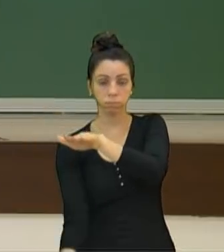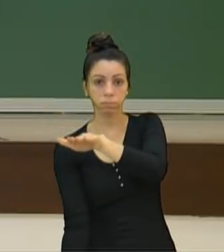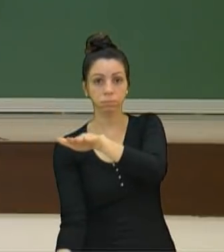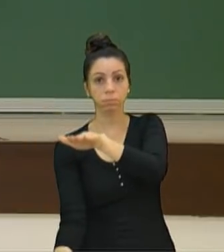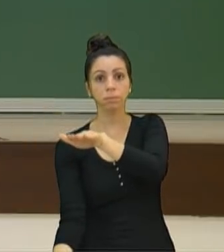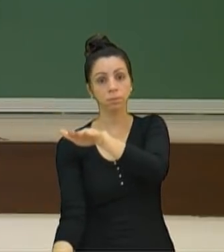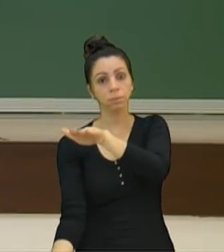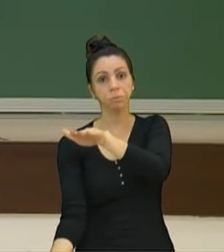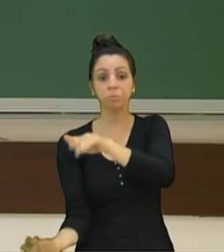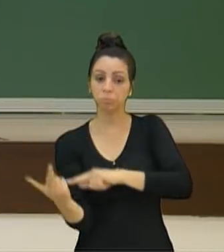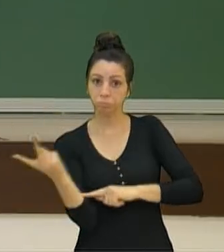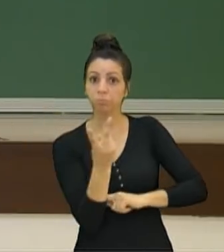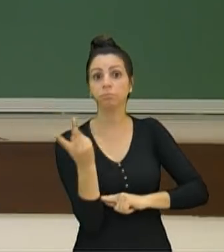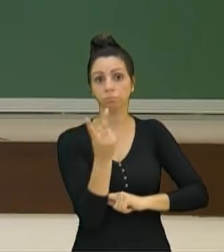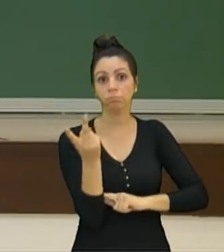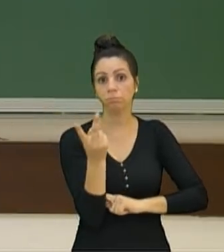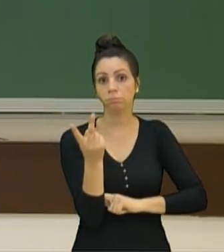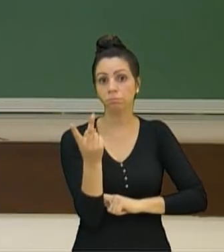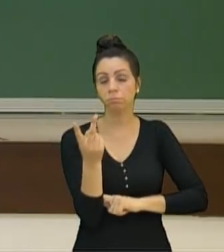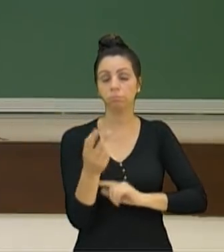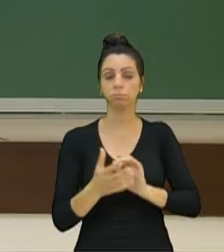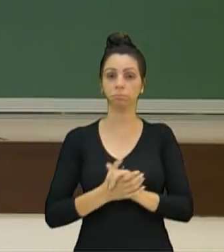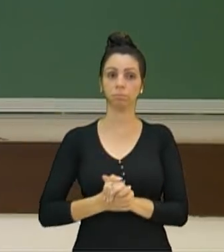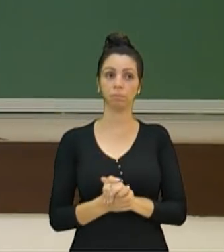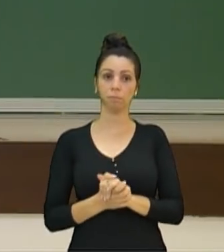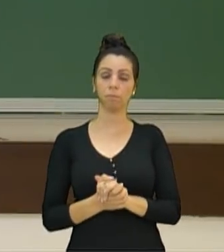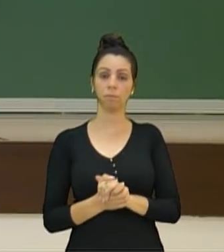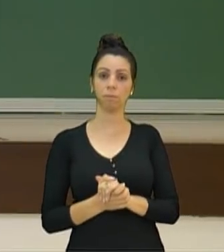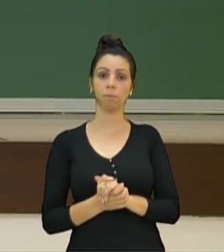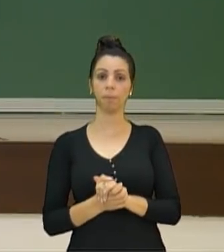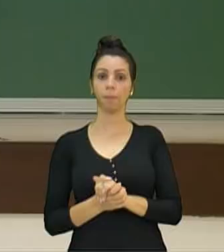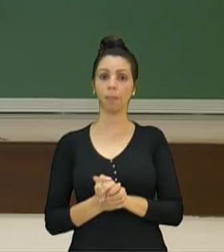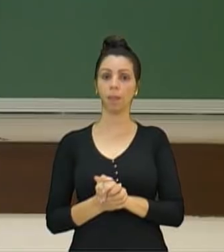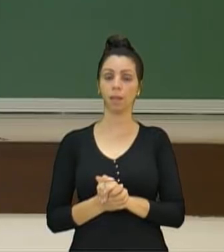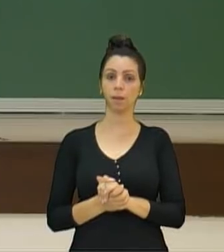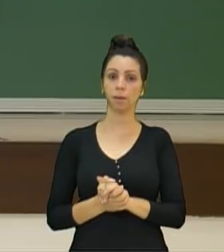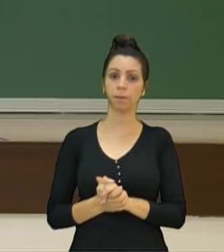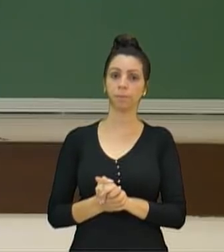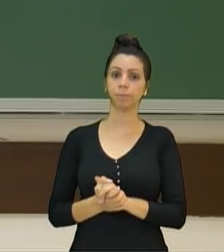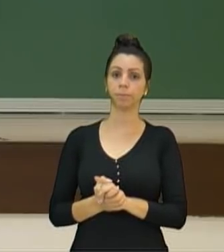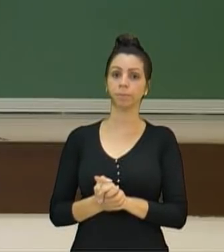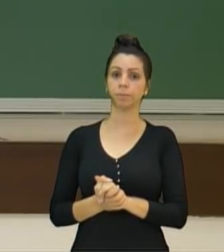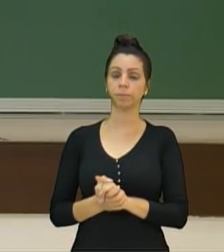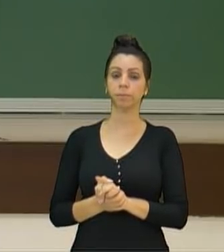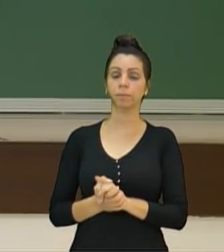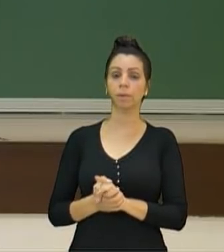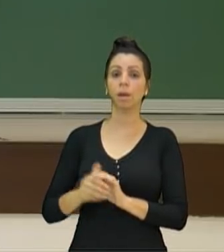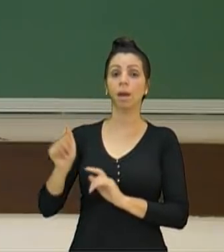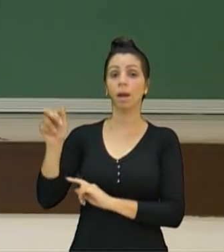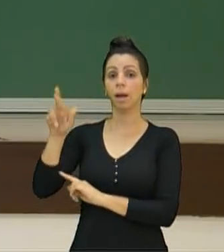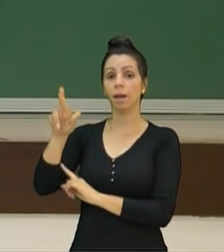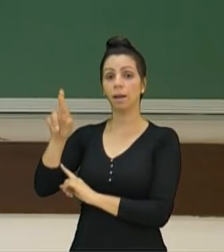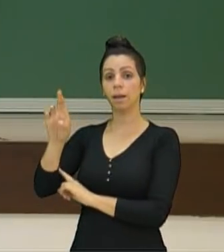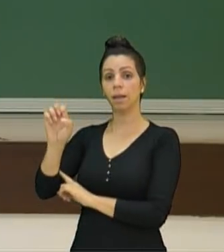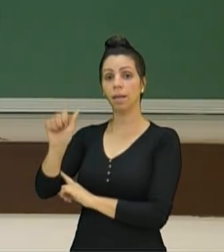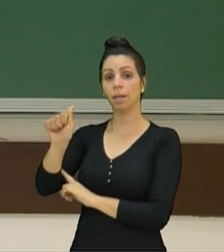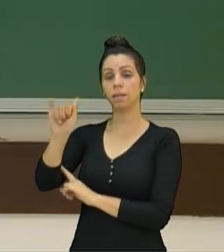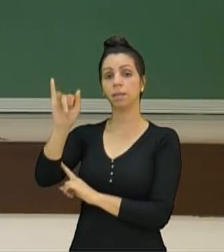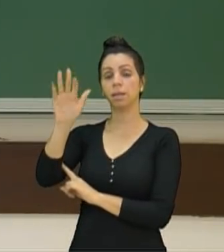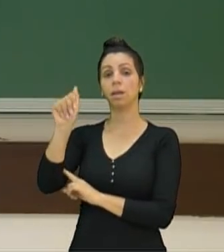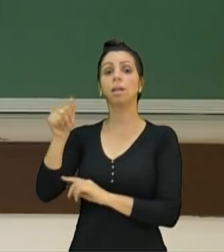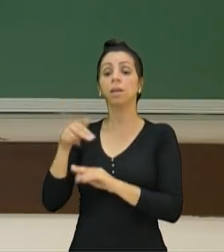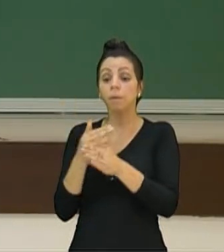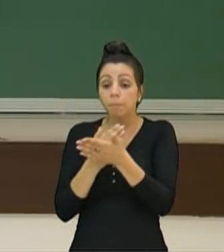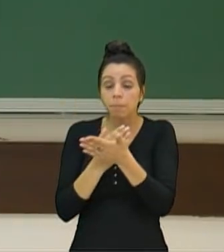depois executar o salto, tá? Na fase aérea é quando ele demonstra o movimento,